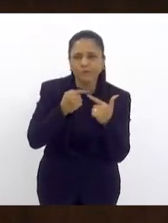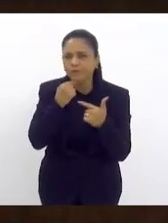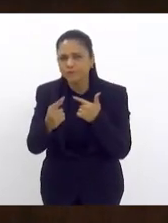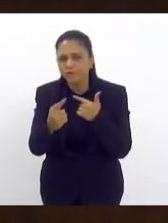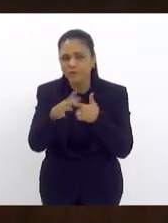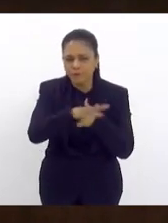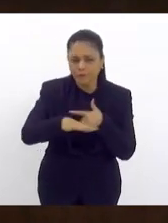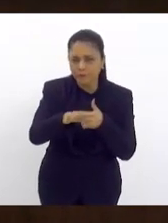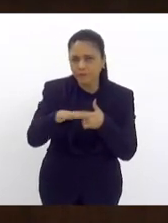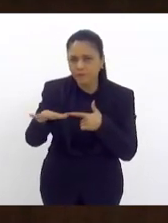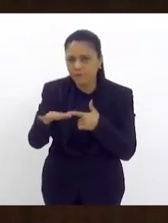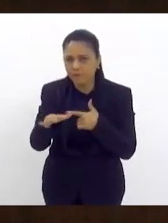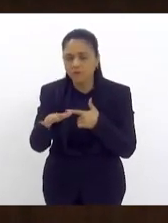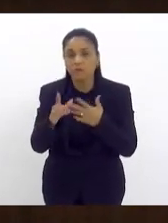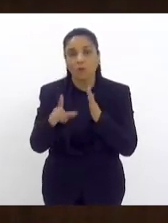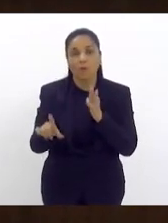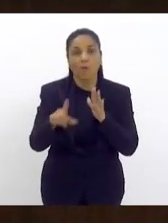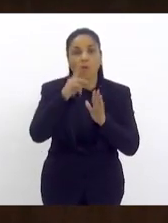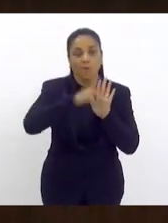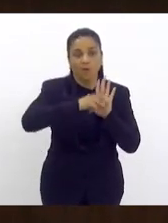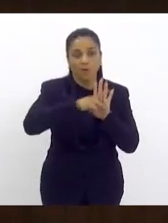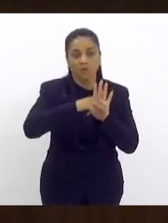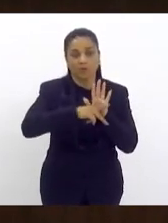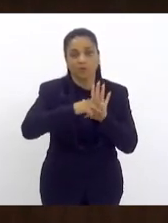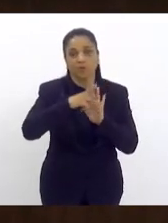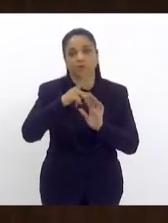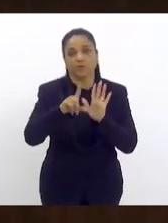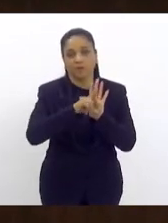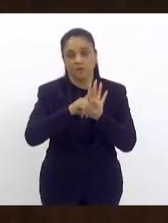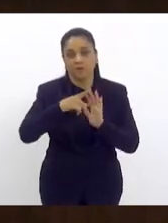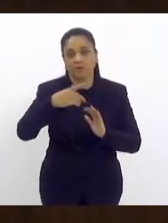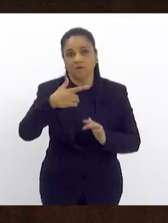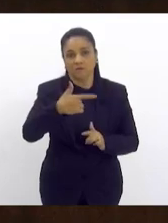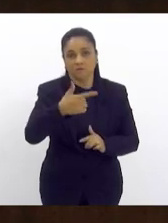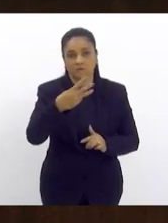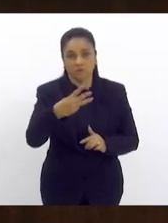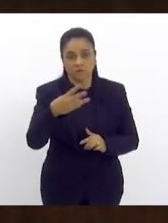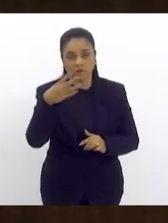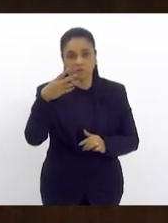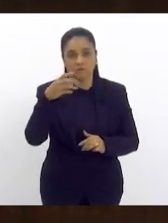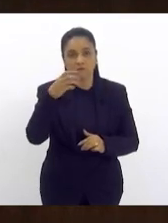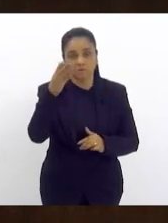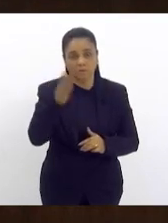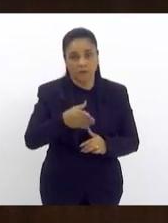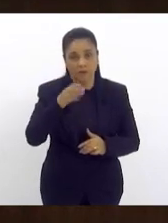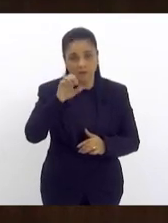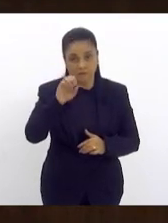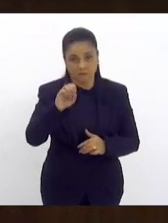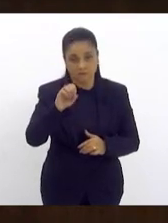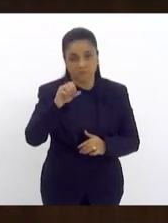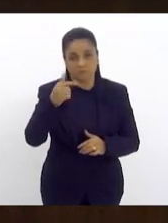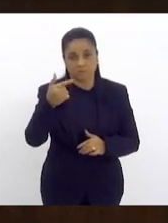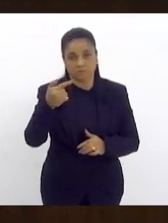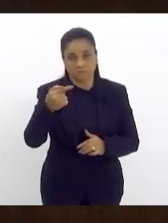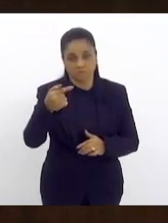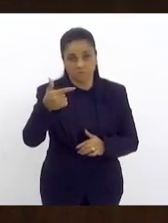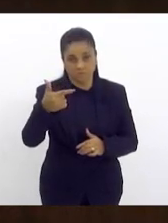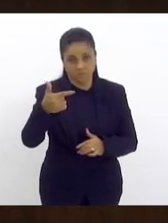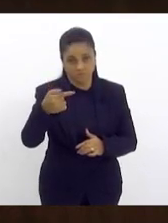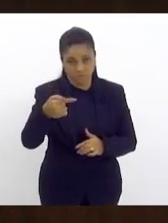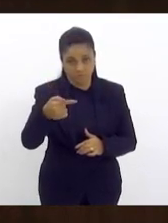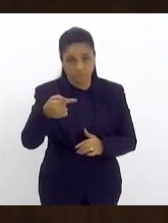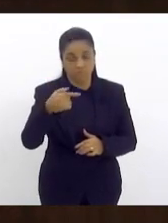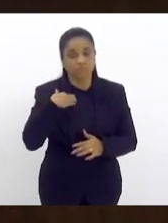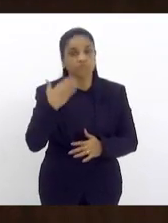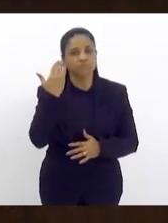o projeto de lei 2365/2017 pode criar no nosso entendimento